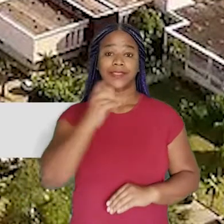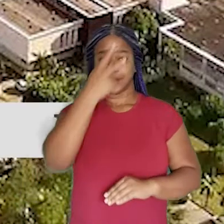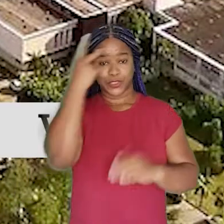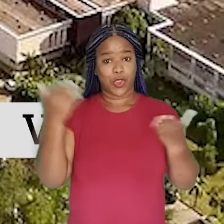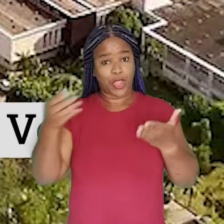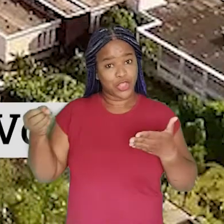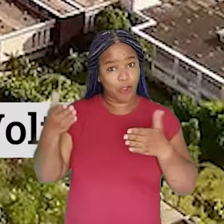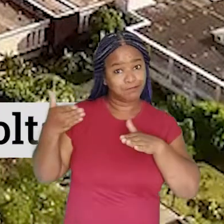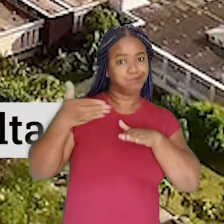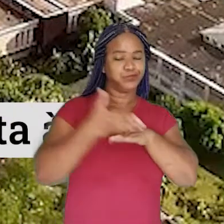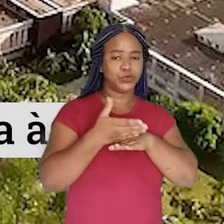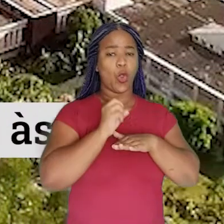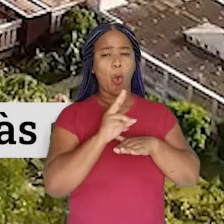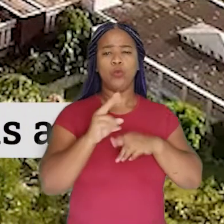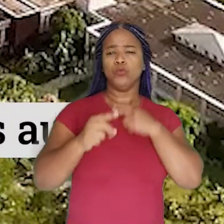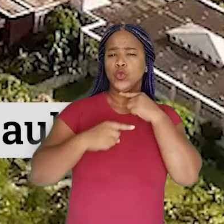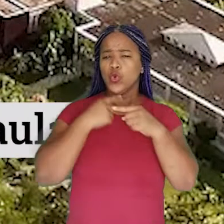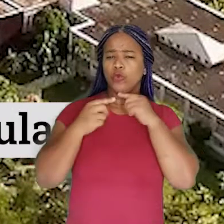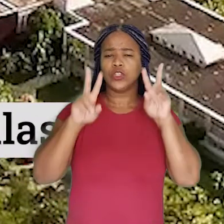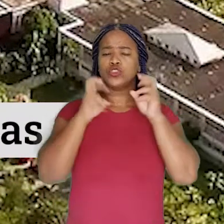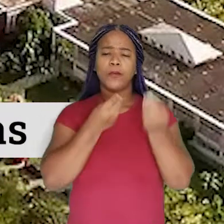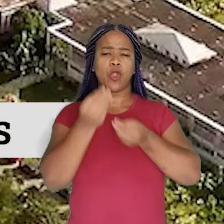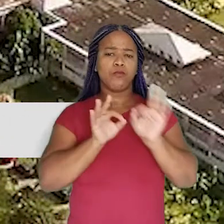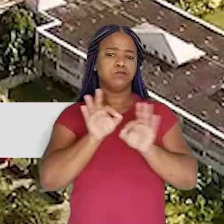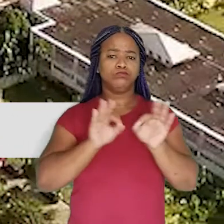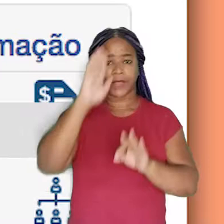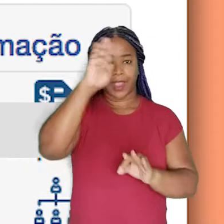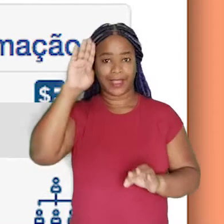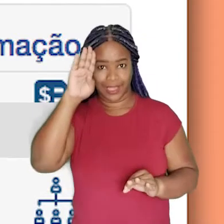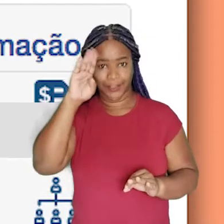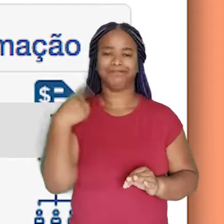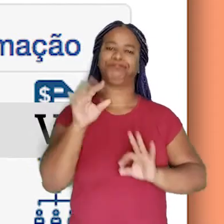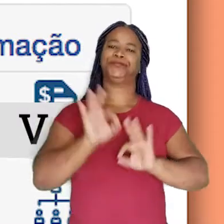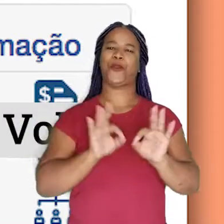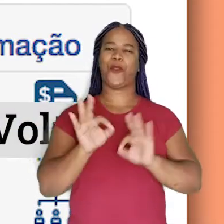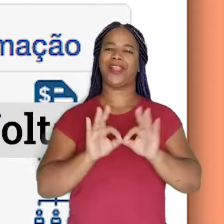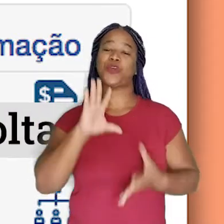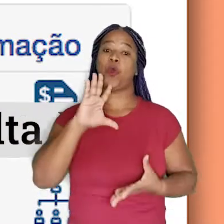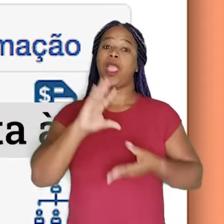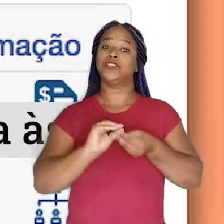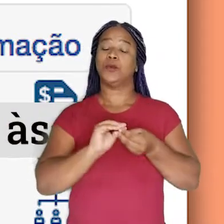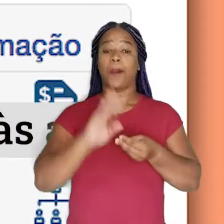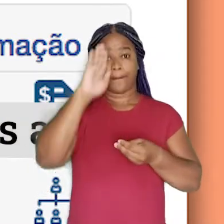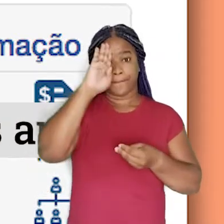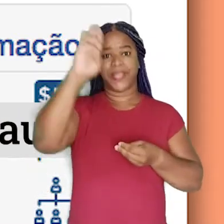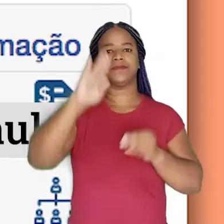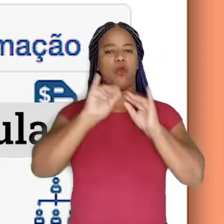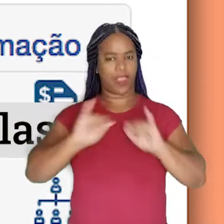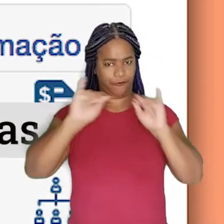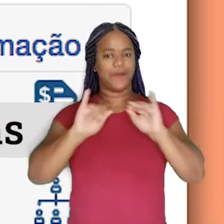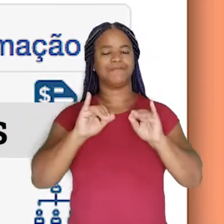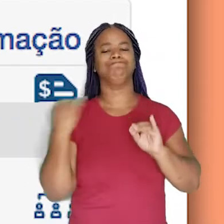na universidade ou ainda tem dúvidas sobre procedimentos acadêmicos, preparamos um resumo com as principais